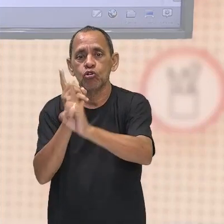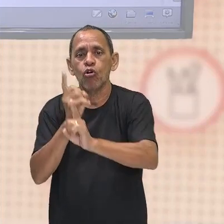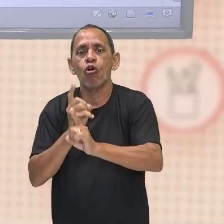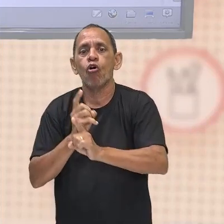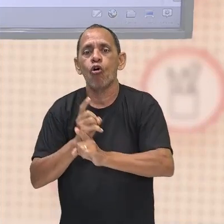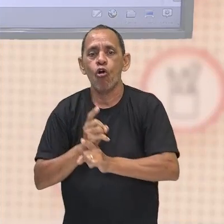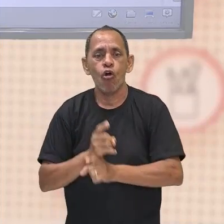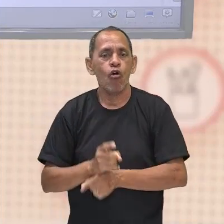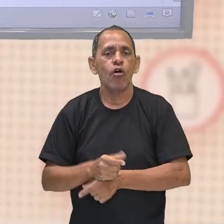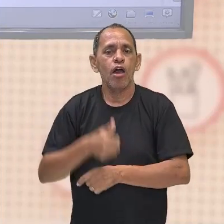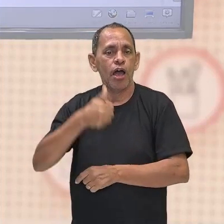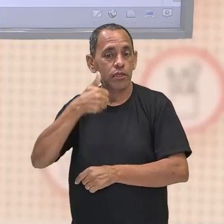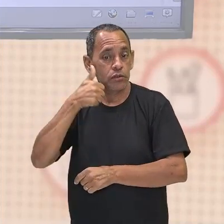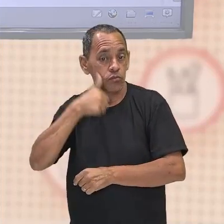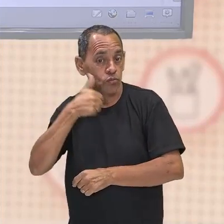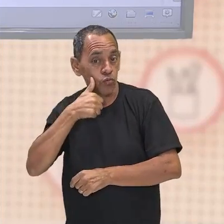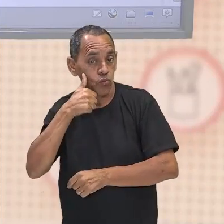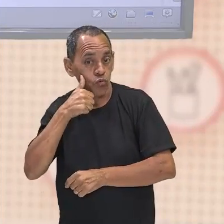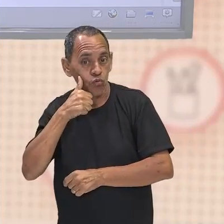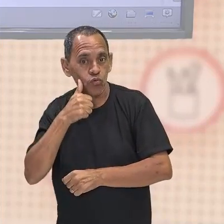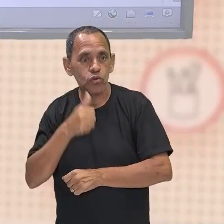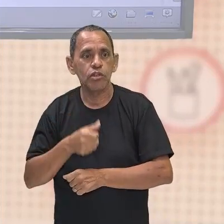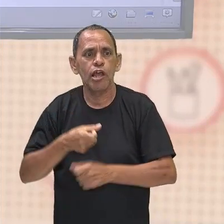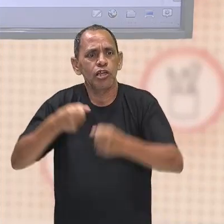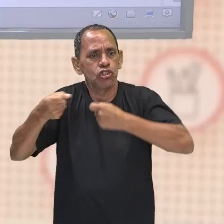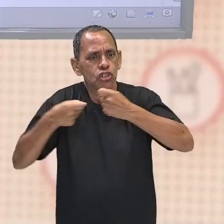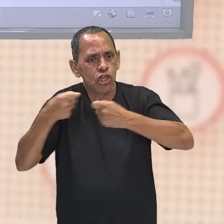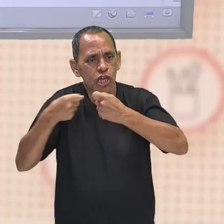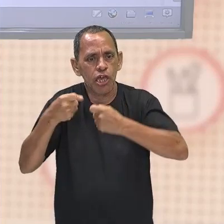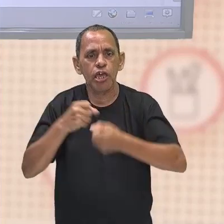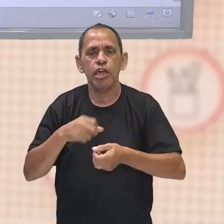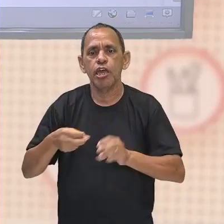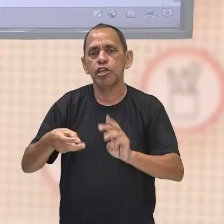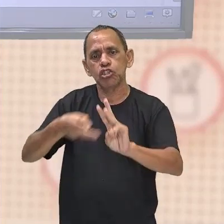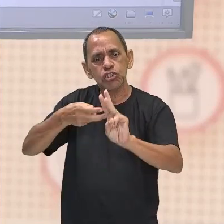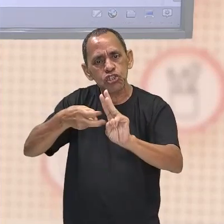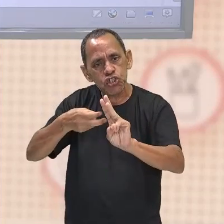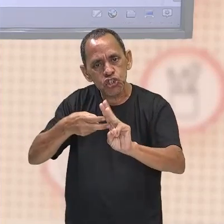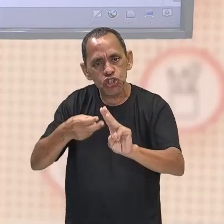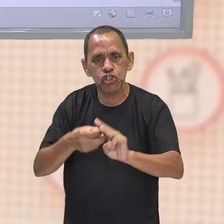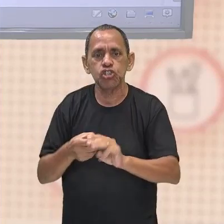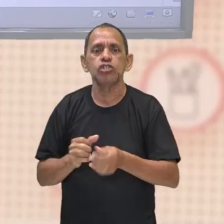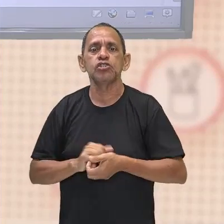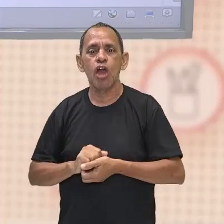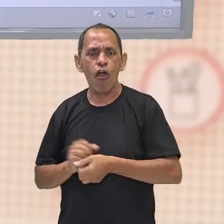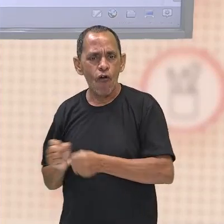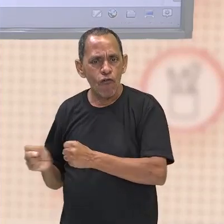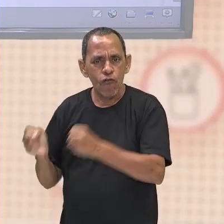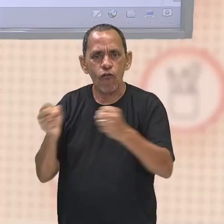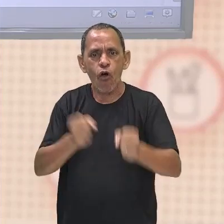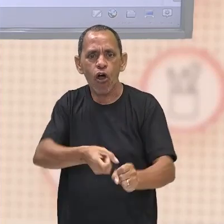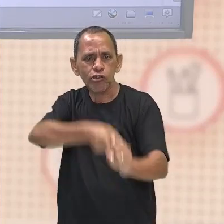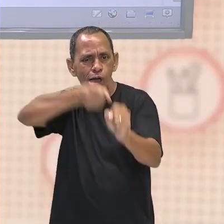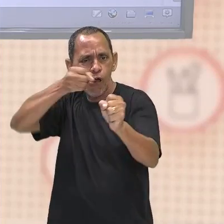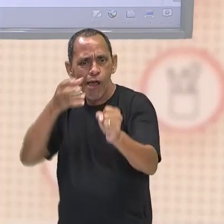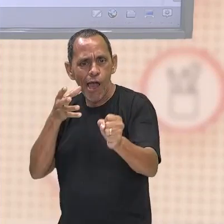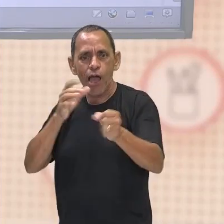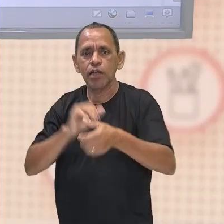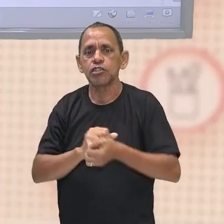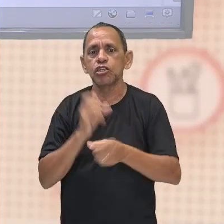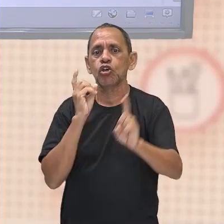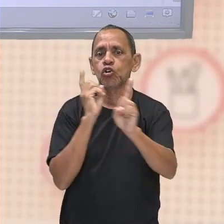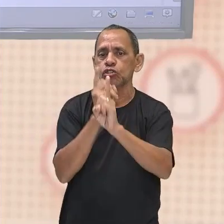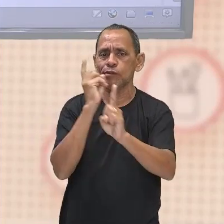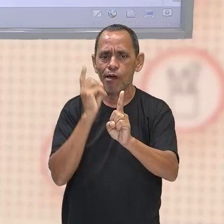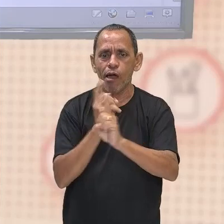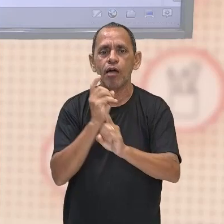a tribos de mulheres guerreiras que vão ali enfrentar resistência contra esses espanhóis. E aí, em homenagem a